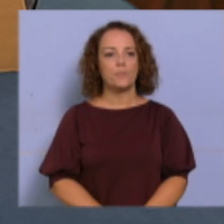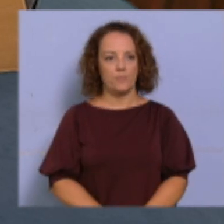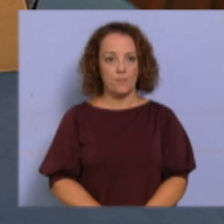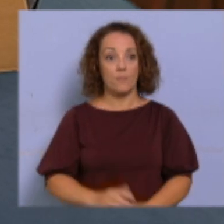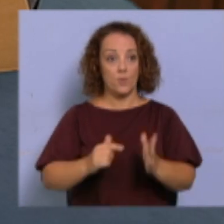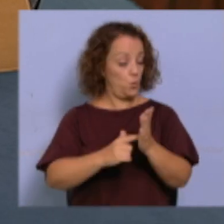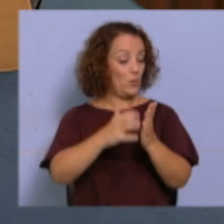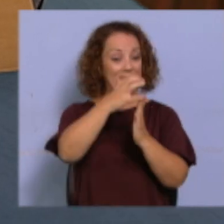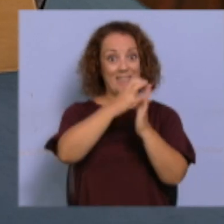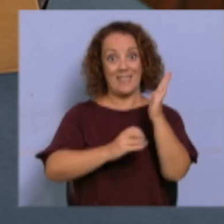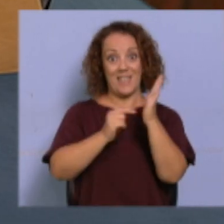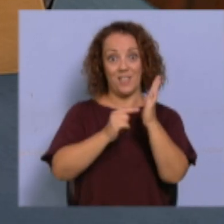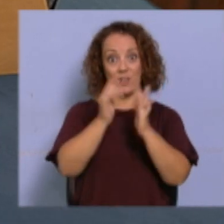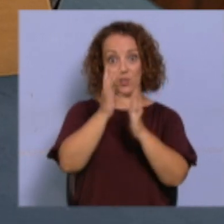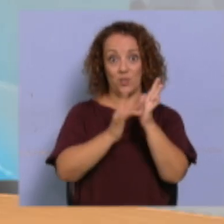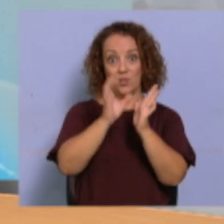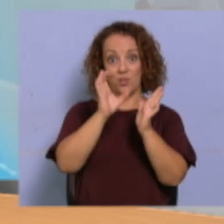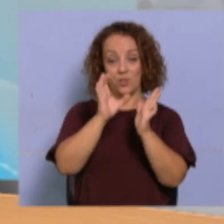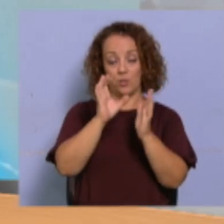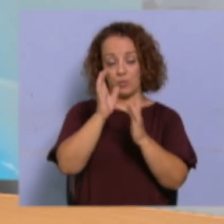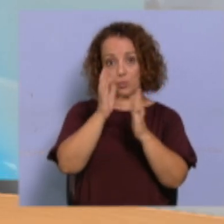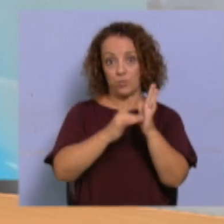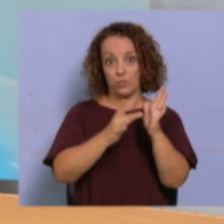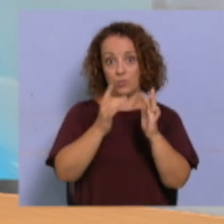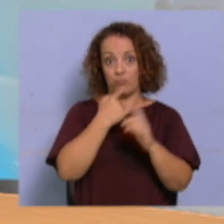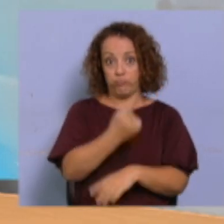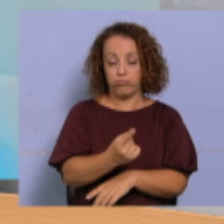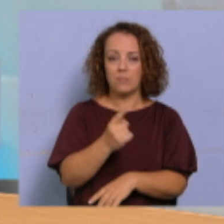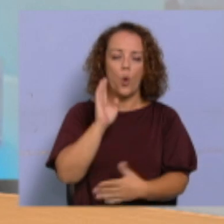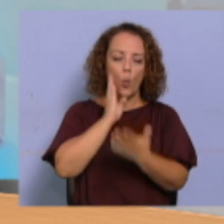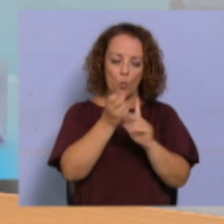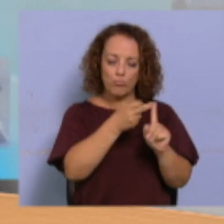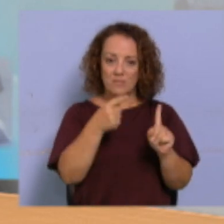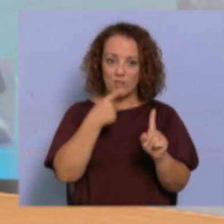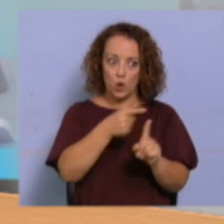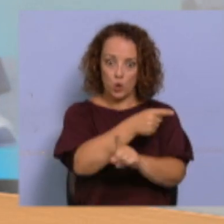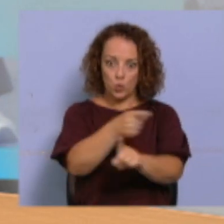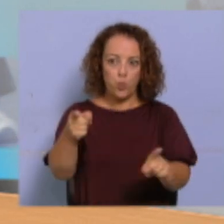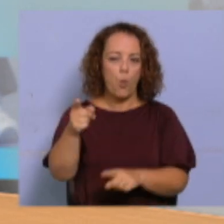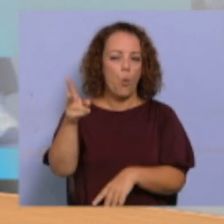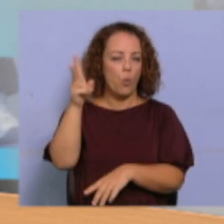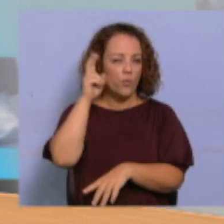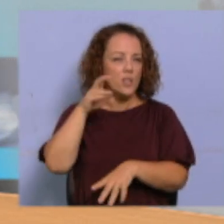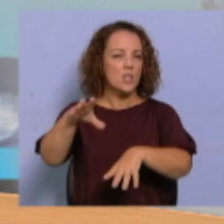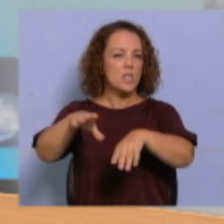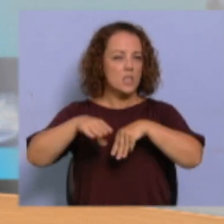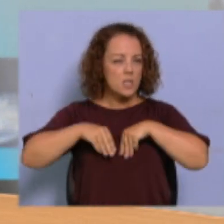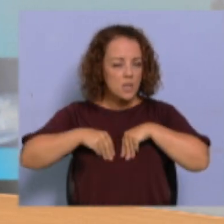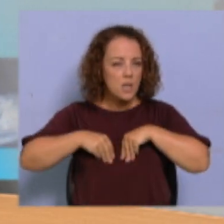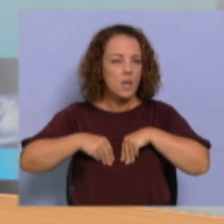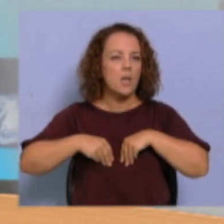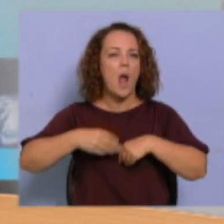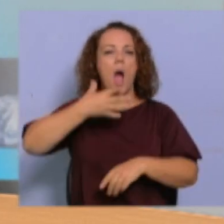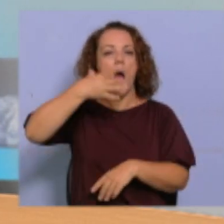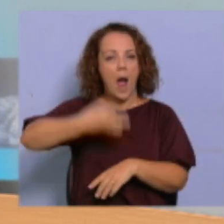Evangelho termina com esta afirmação: e vós que bem o viste, não vos arrependeste, acreditando nele. Este acaba por ser o